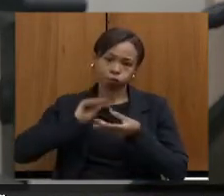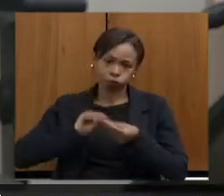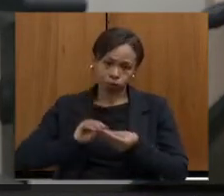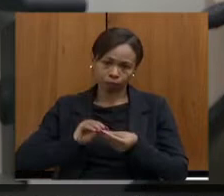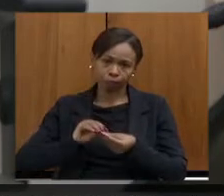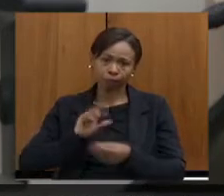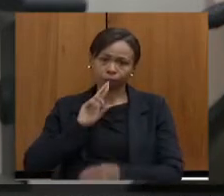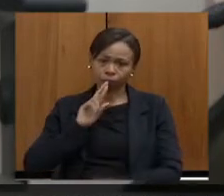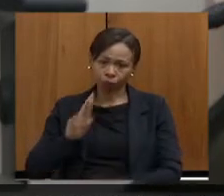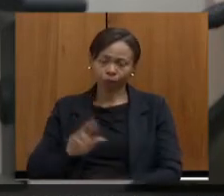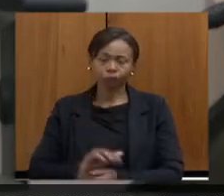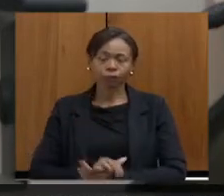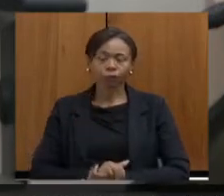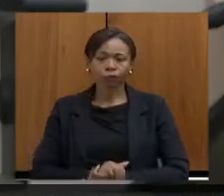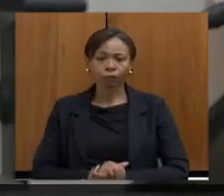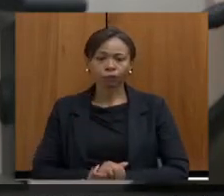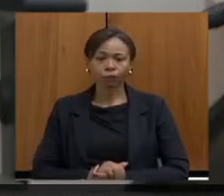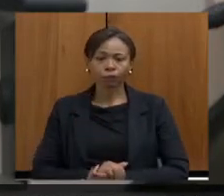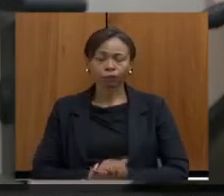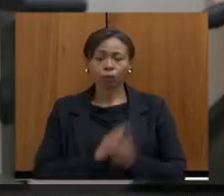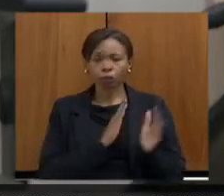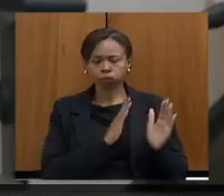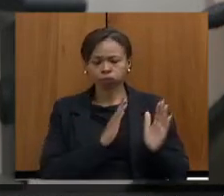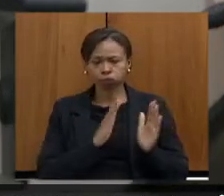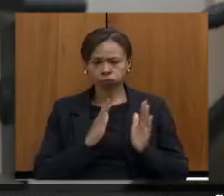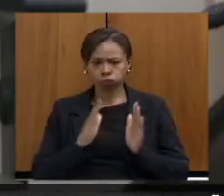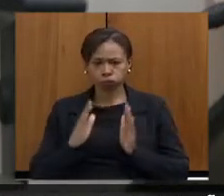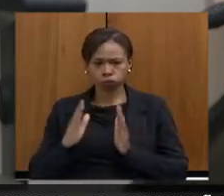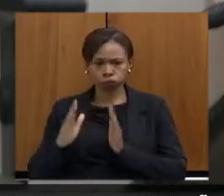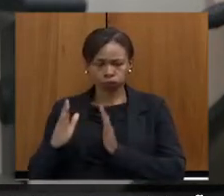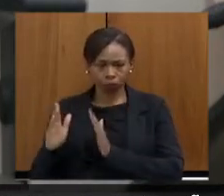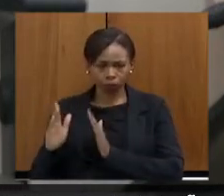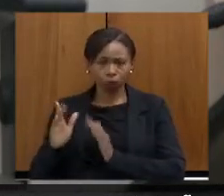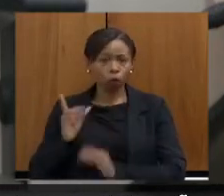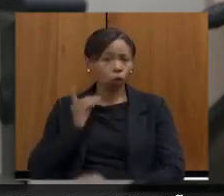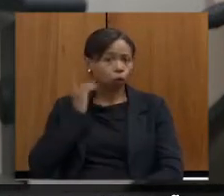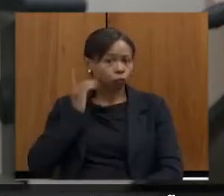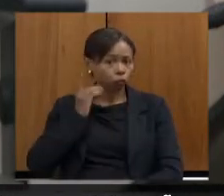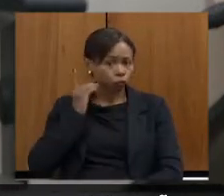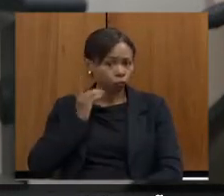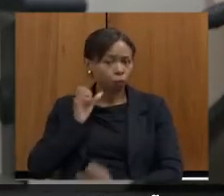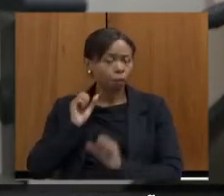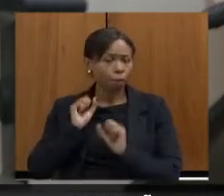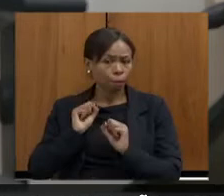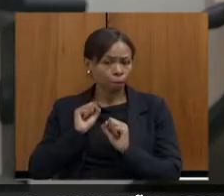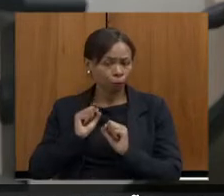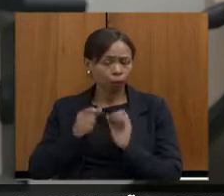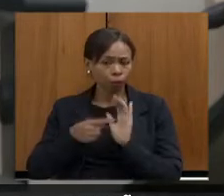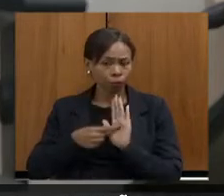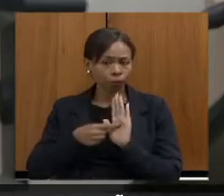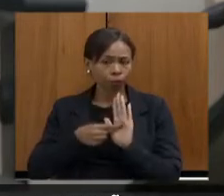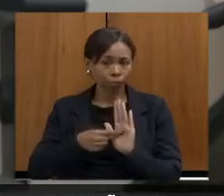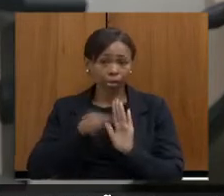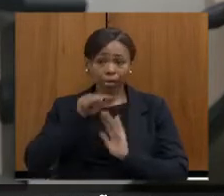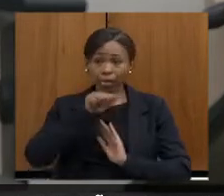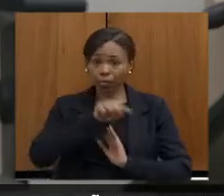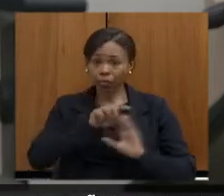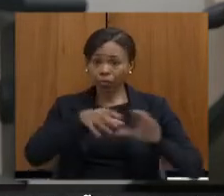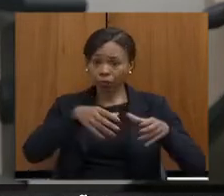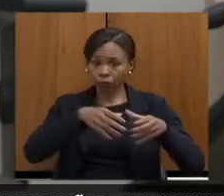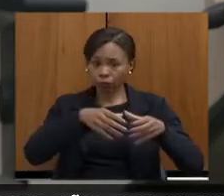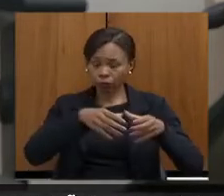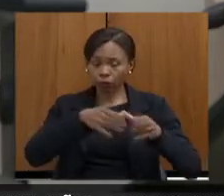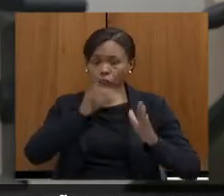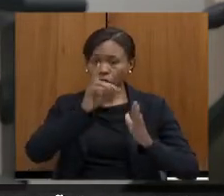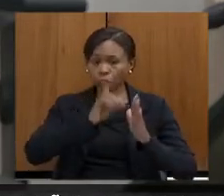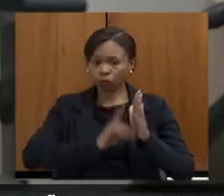No decorrer da reunião, as deputadas e os deputados poderão apresentar na Comissão de Defesa dos Direitos da